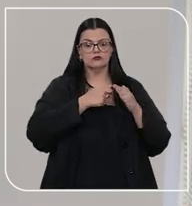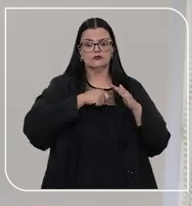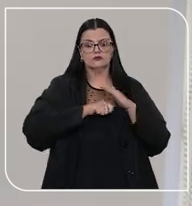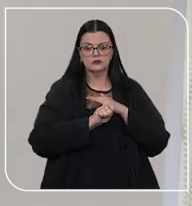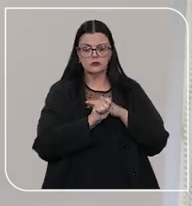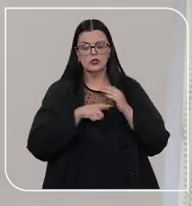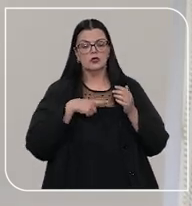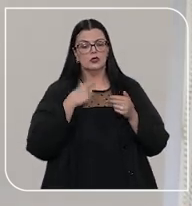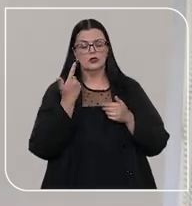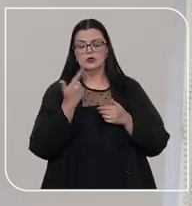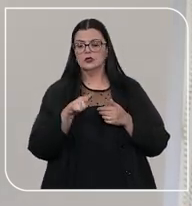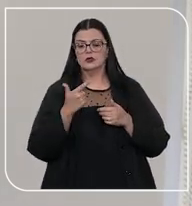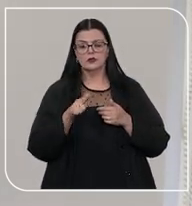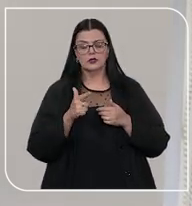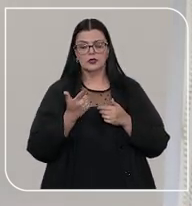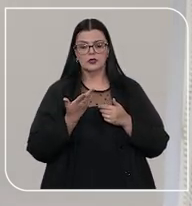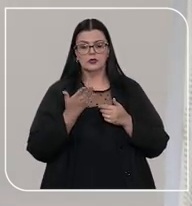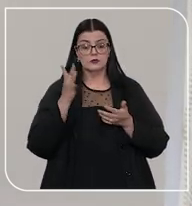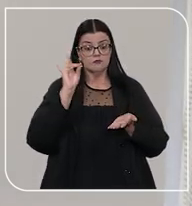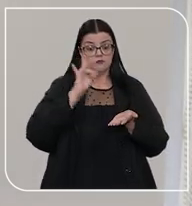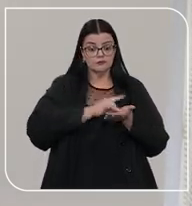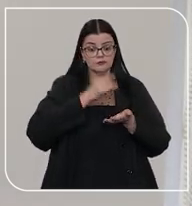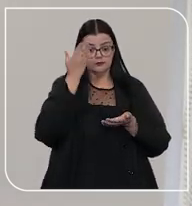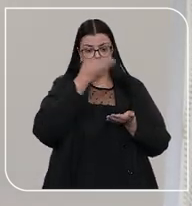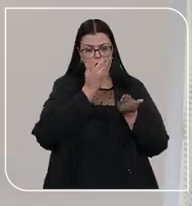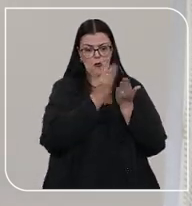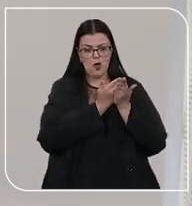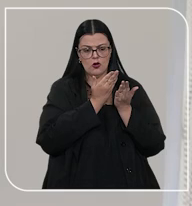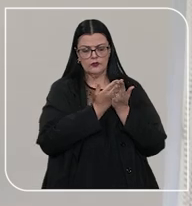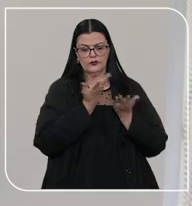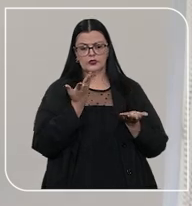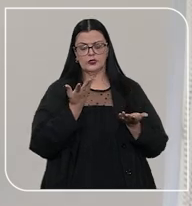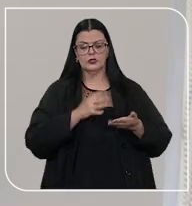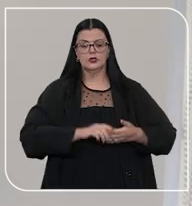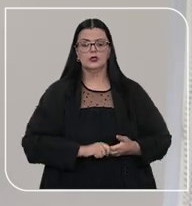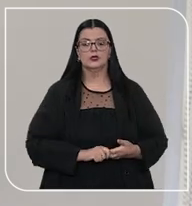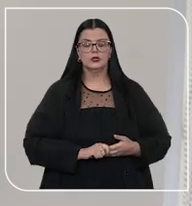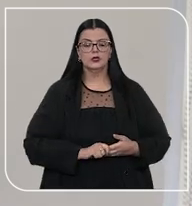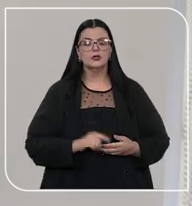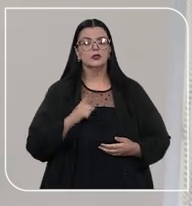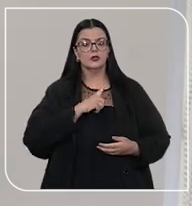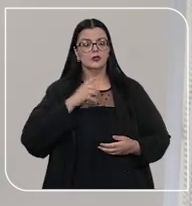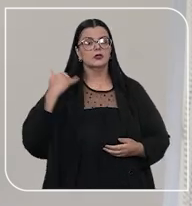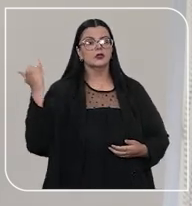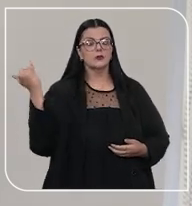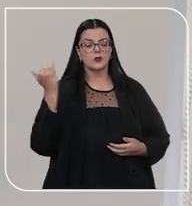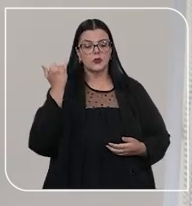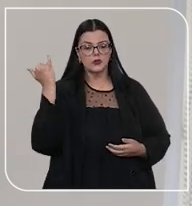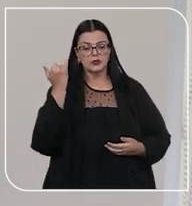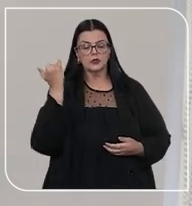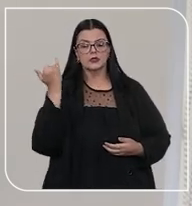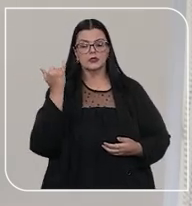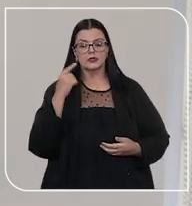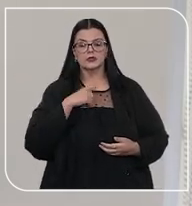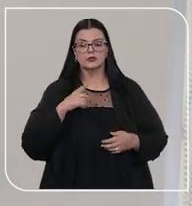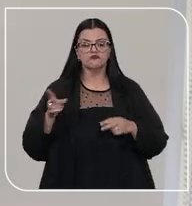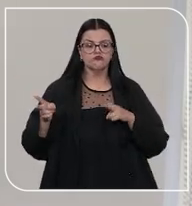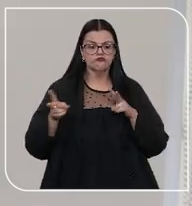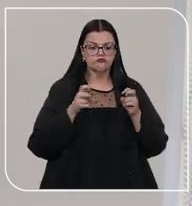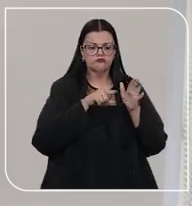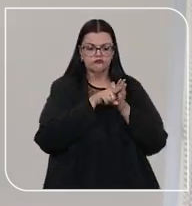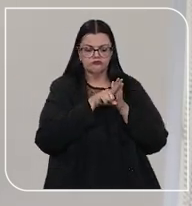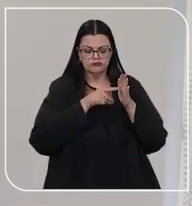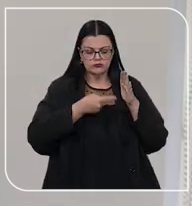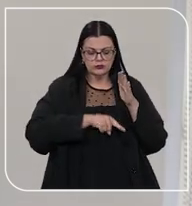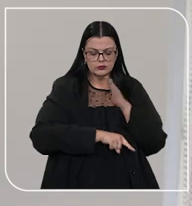improbidade, porque sem isso não vai ter materialidade. E esse entendimento acaba reforçando a importância de se ter uma